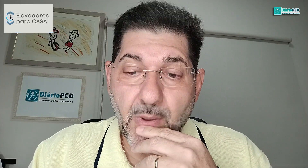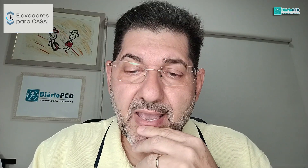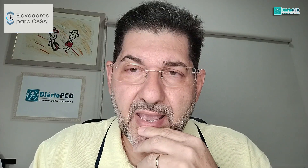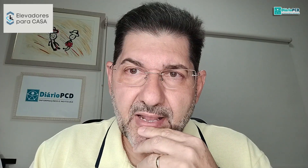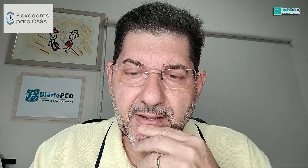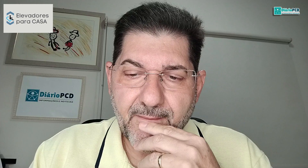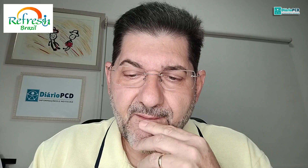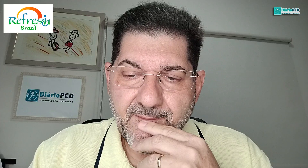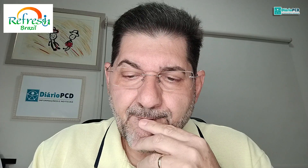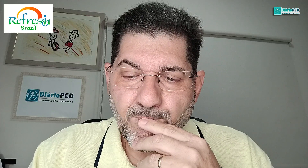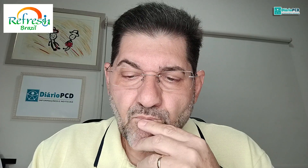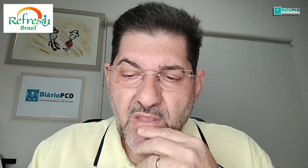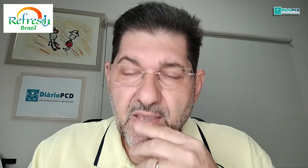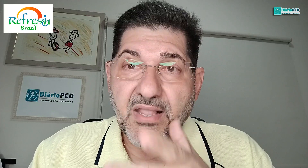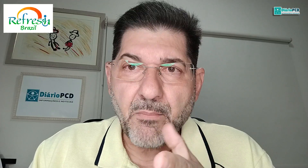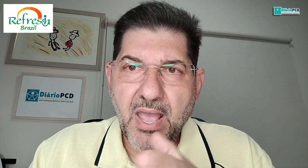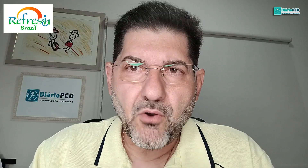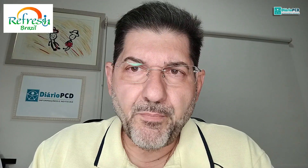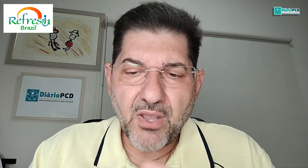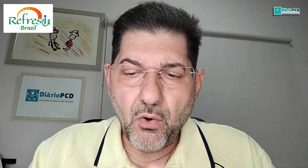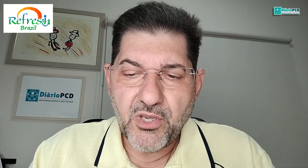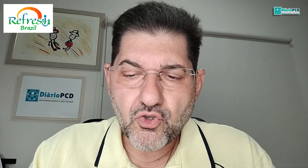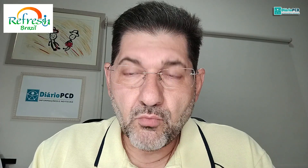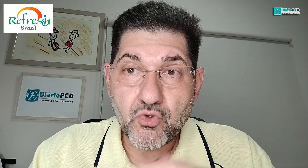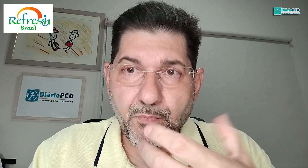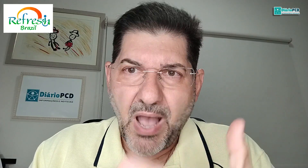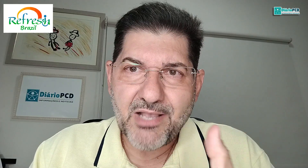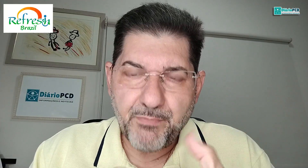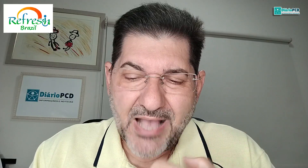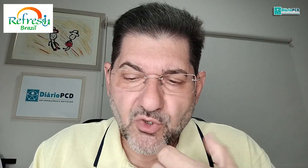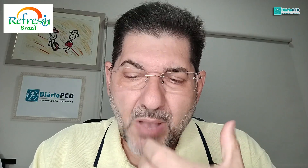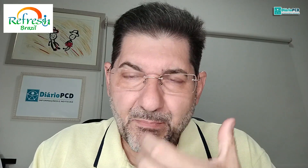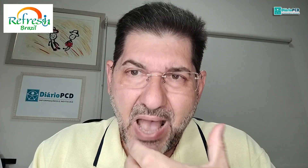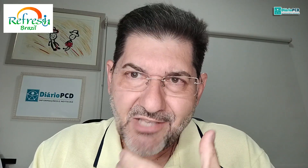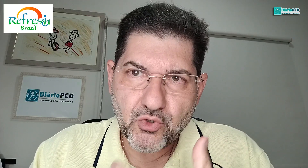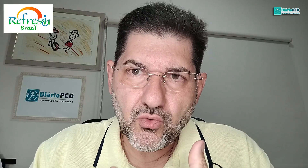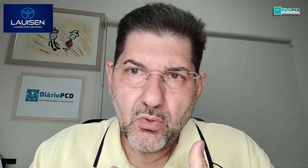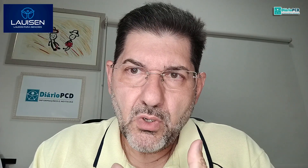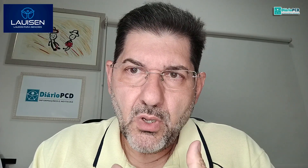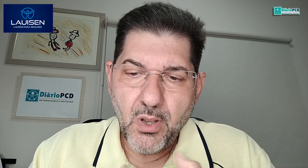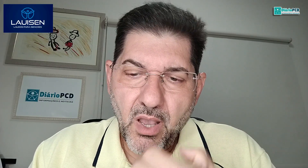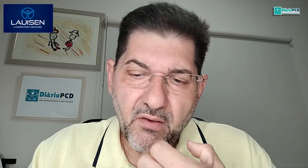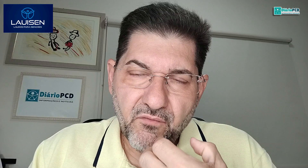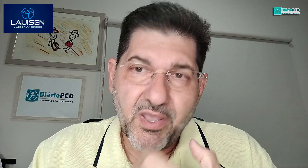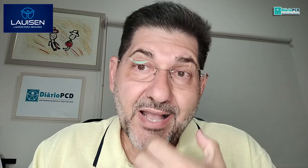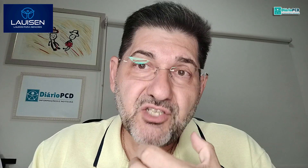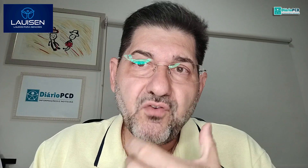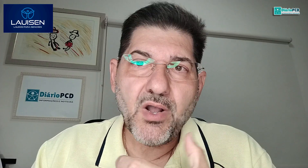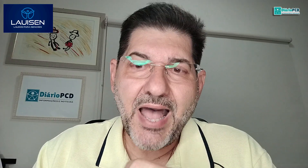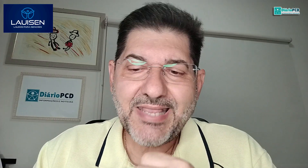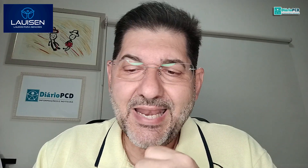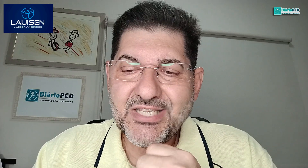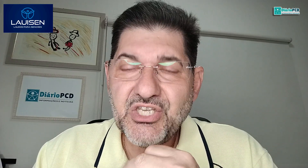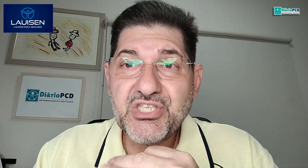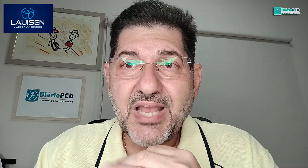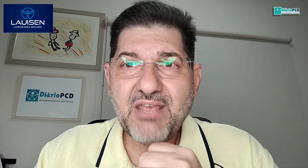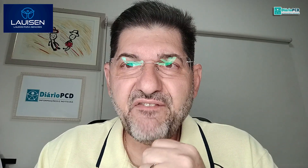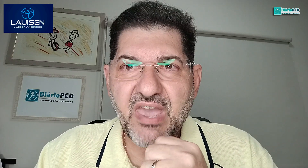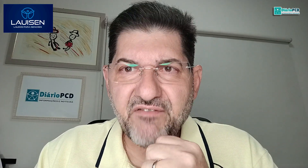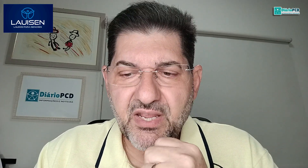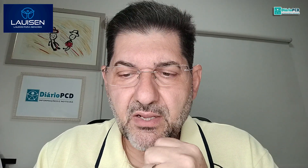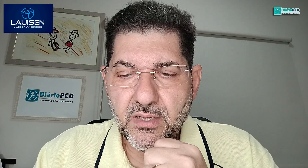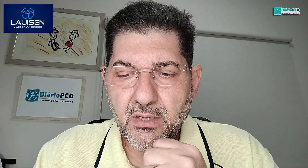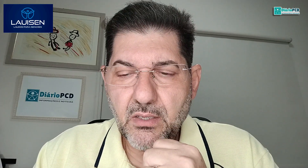Luciana, você é uma guerreira. Quem também acompanhou isso muito passo a passo foi a advogada